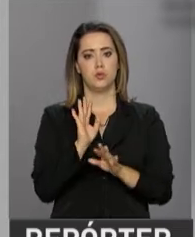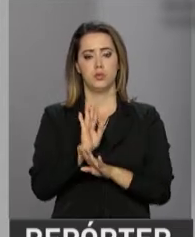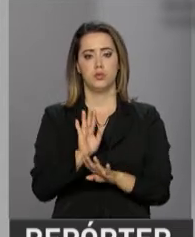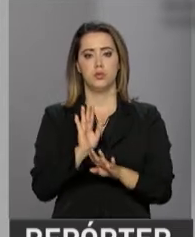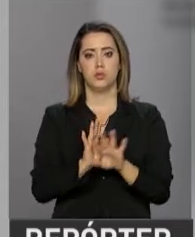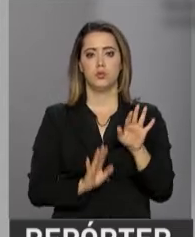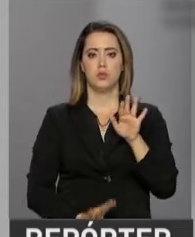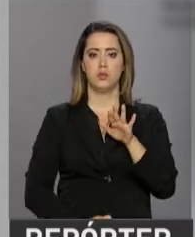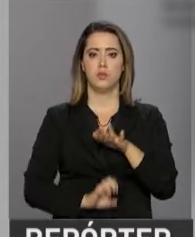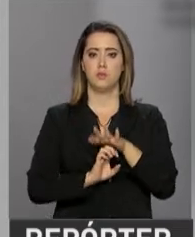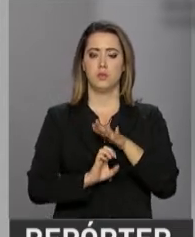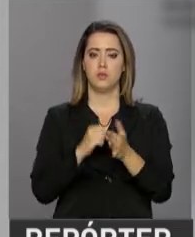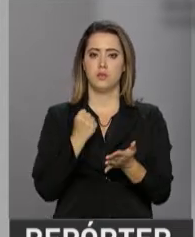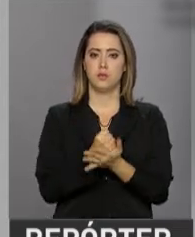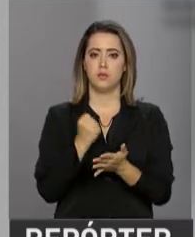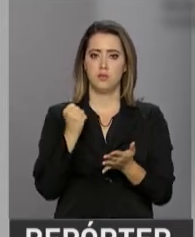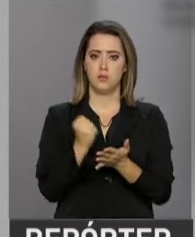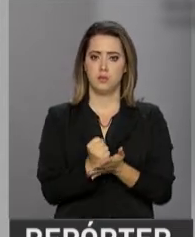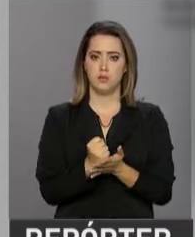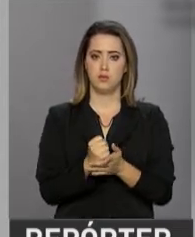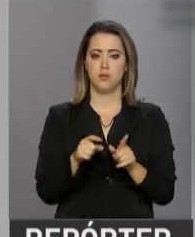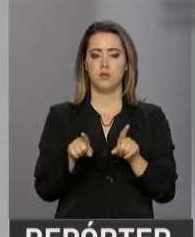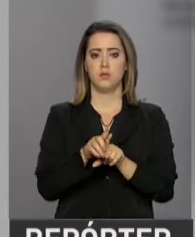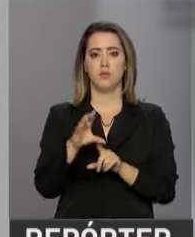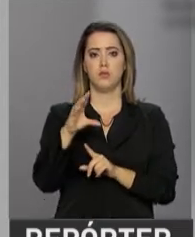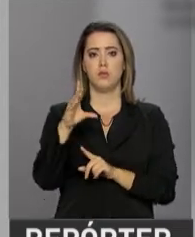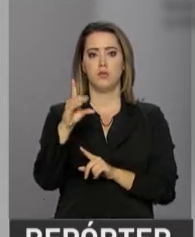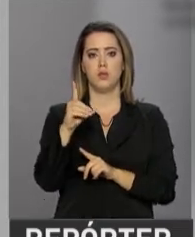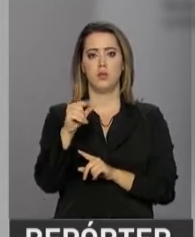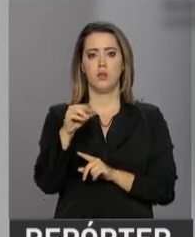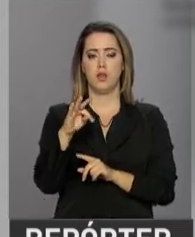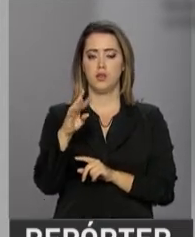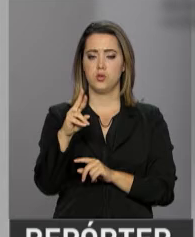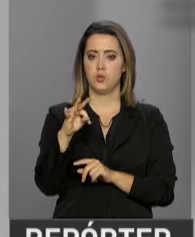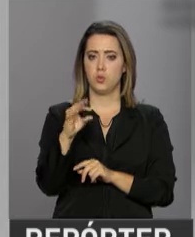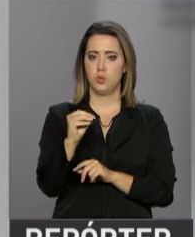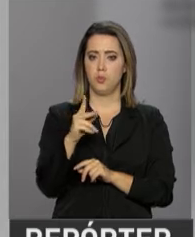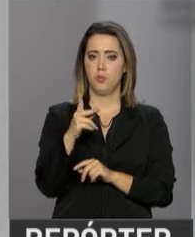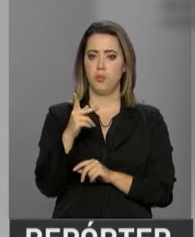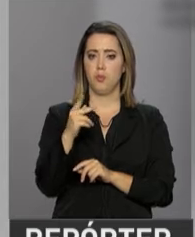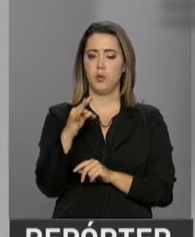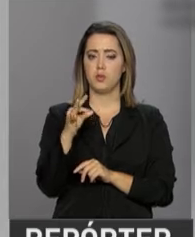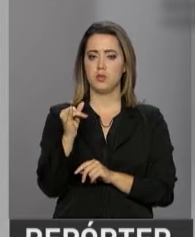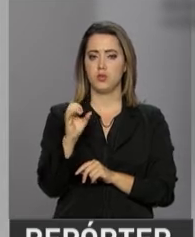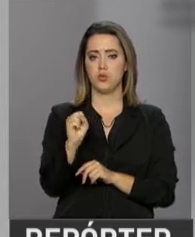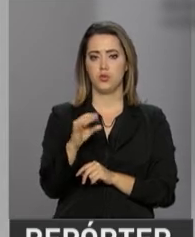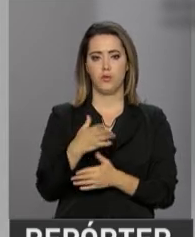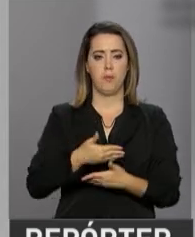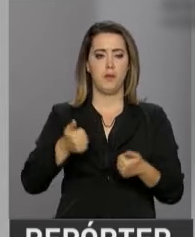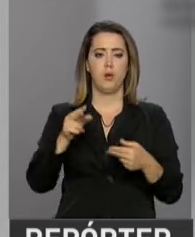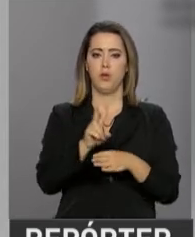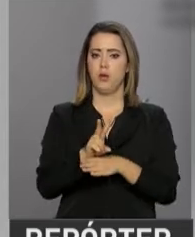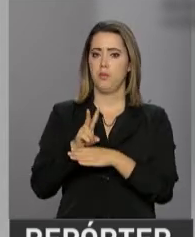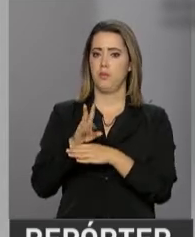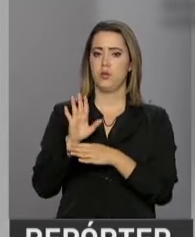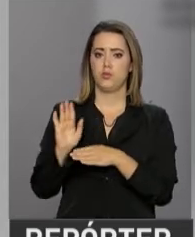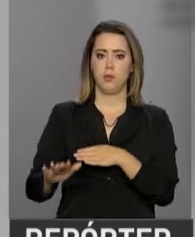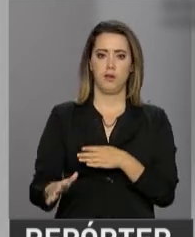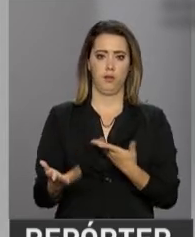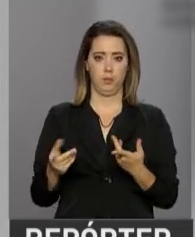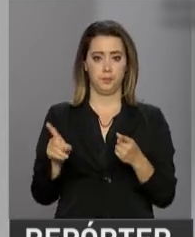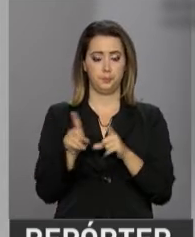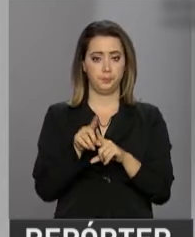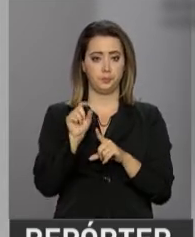empresas a contratar e o cadastro positivo que vai aumentar o crédito e baratear os empréstimos para meirelles